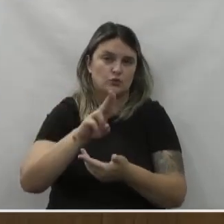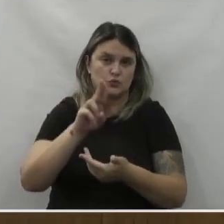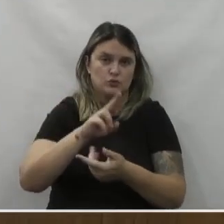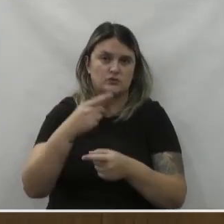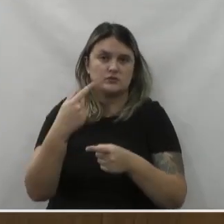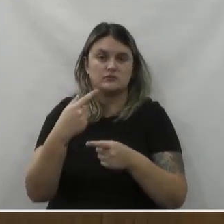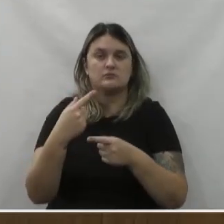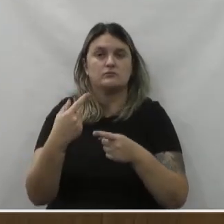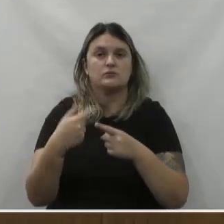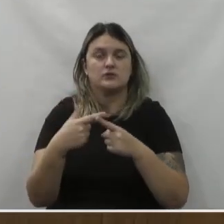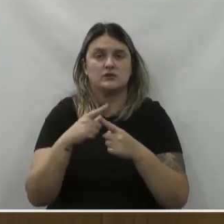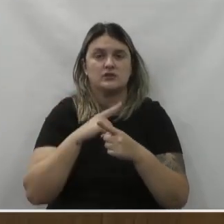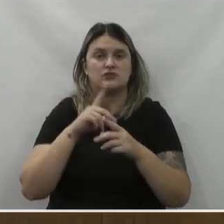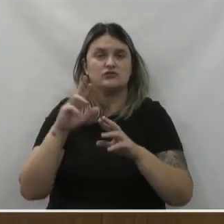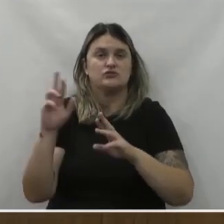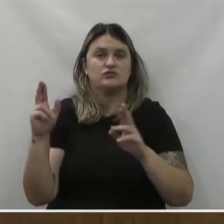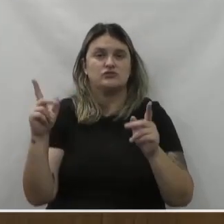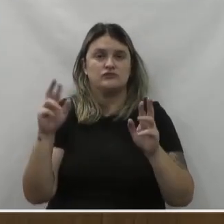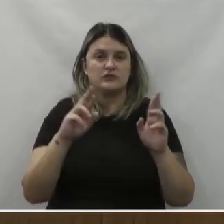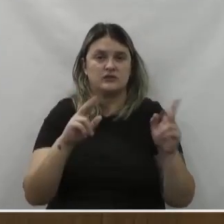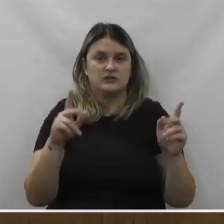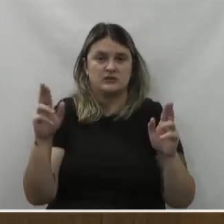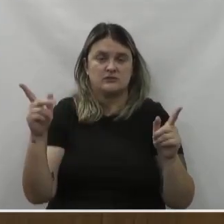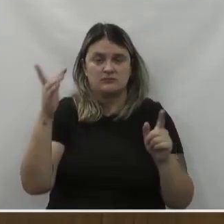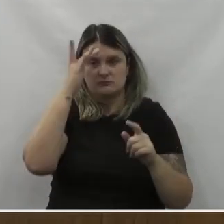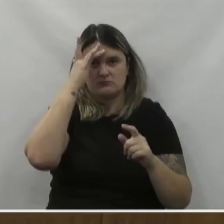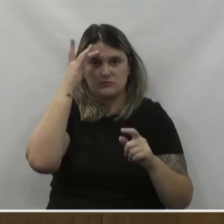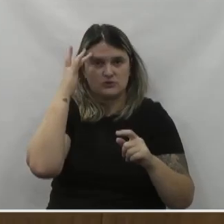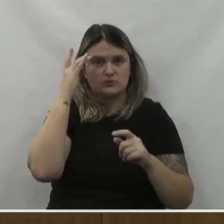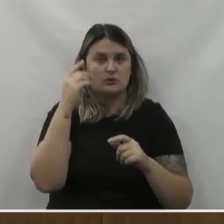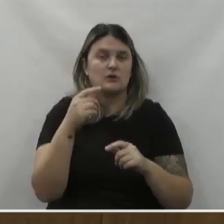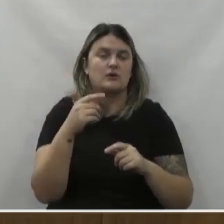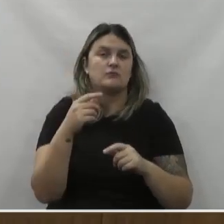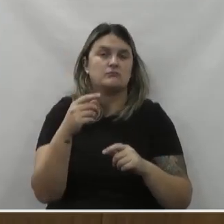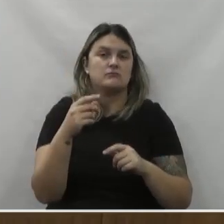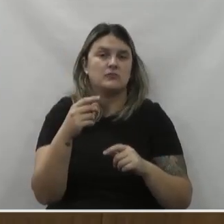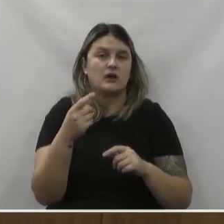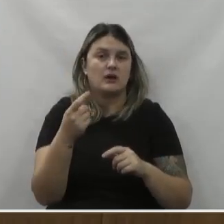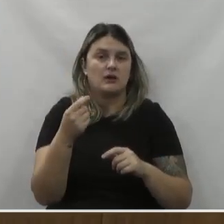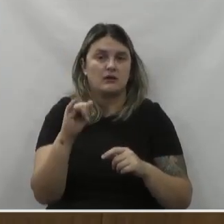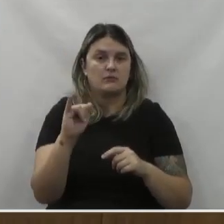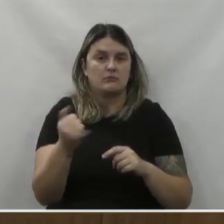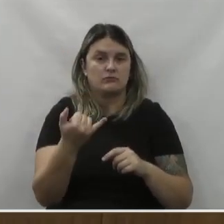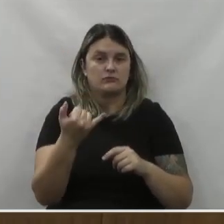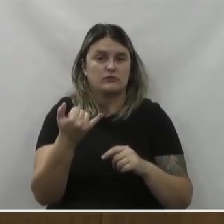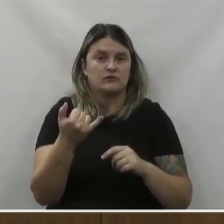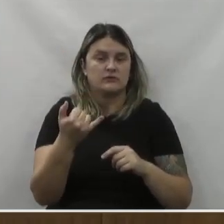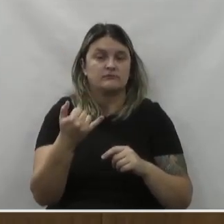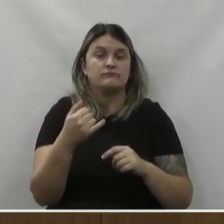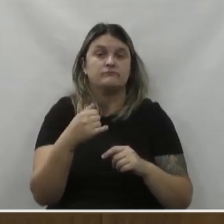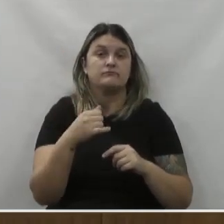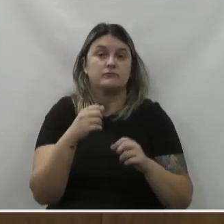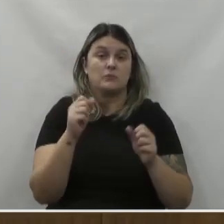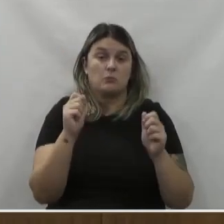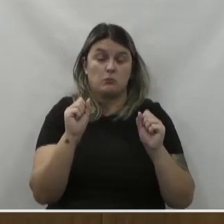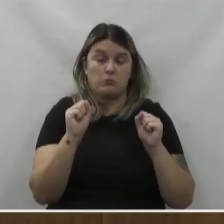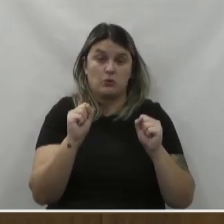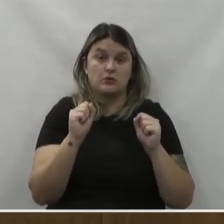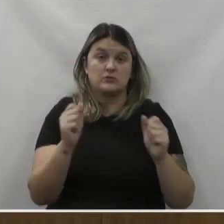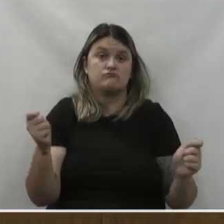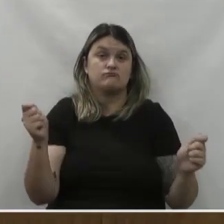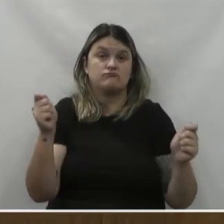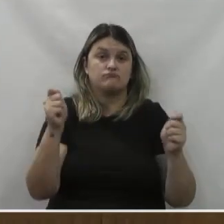diferentes bairros para atividades esportivas e recreativas, sendo um espaço com enorme potencial de uso coletivo. No